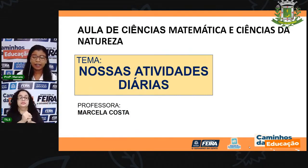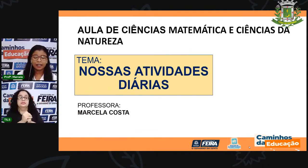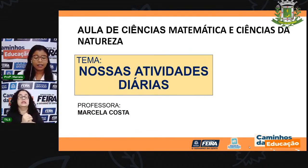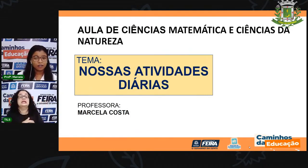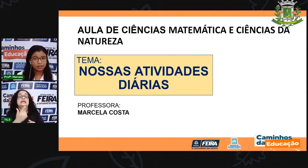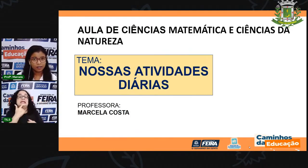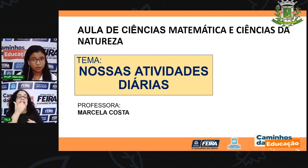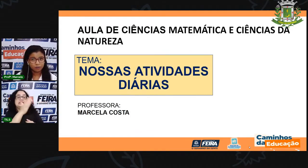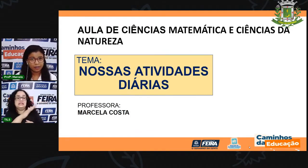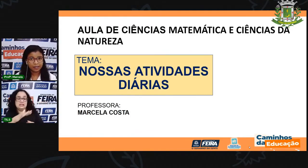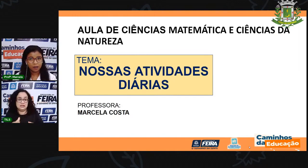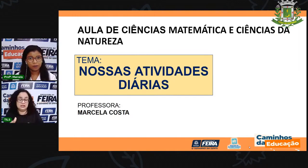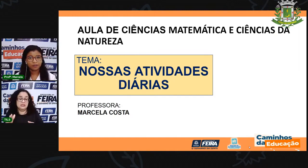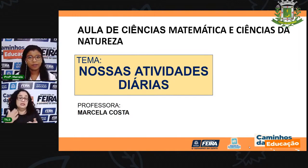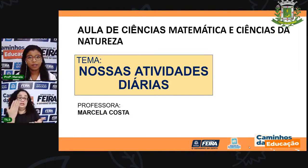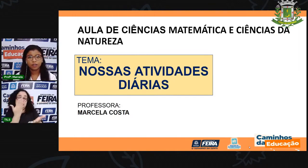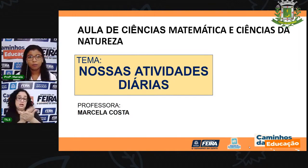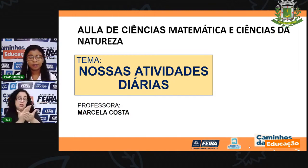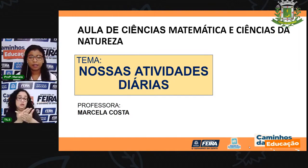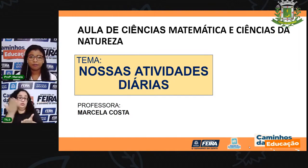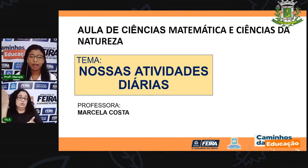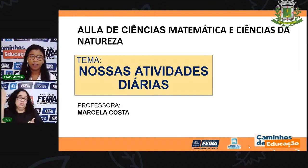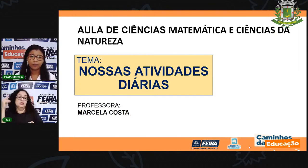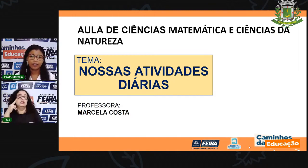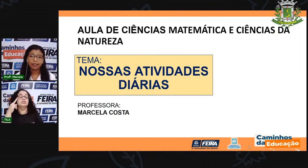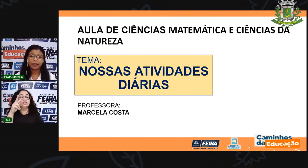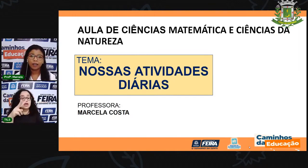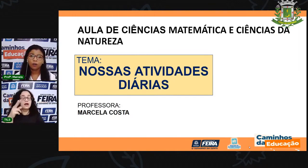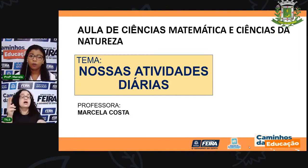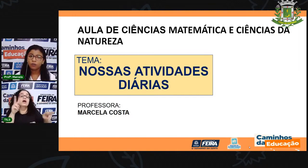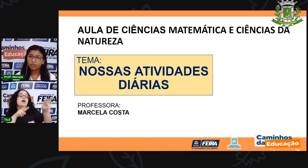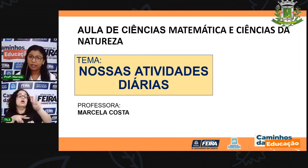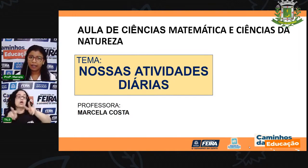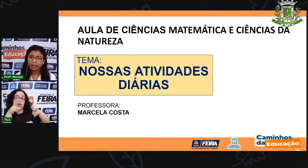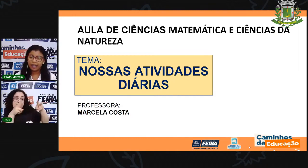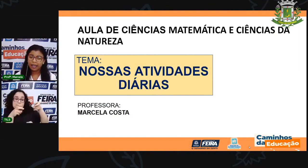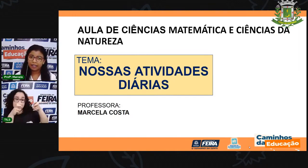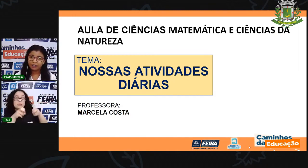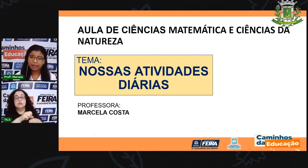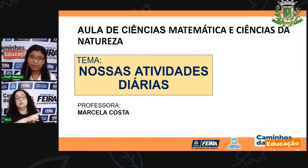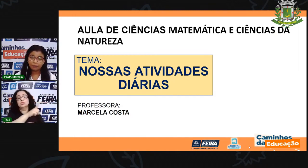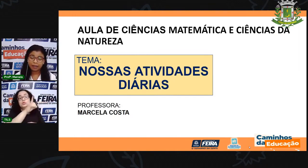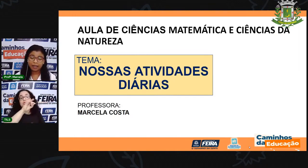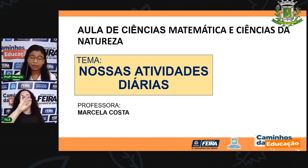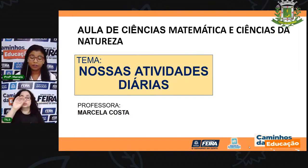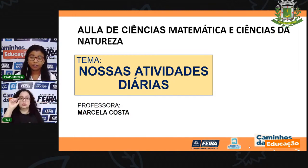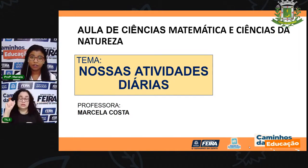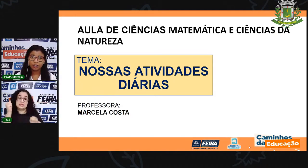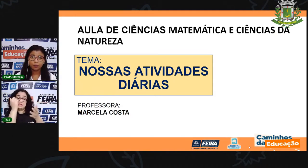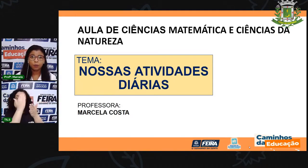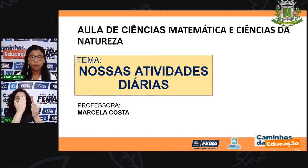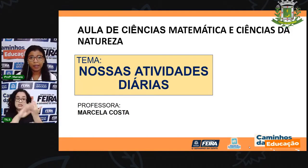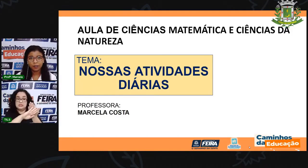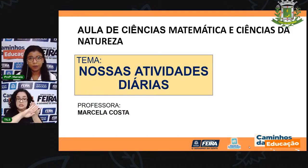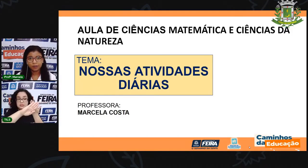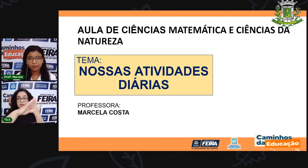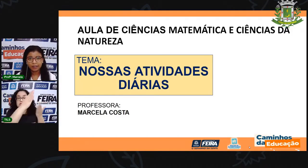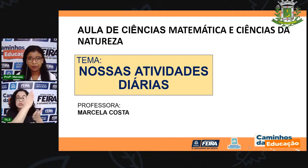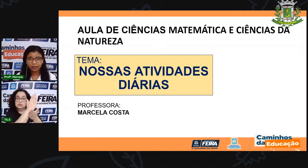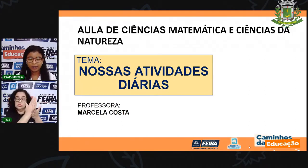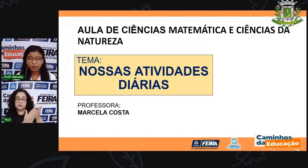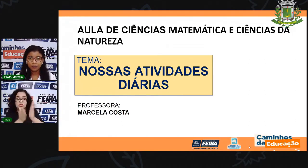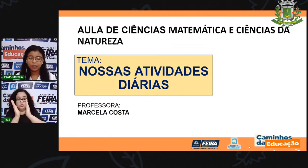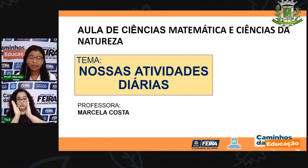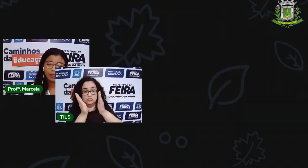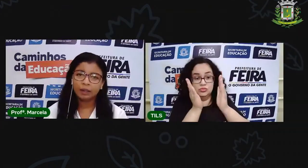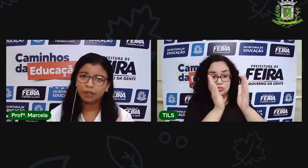Crianças, nas nossas últimas aulas, vocês já observaram que o dia é separado, dividido por períodos.